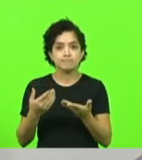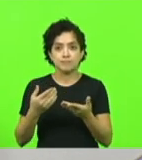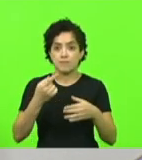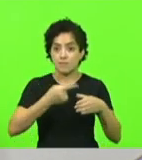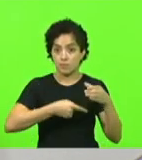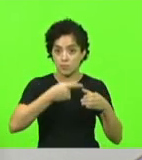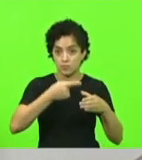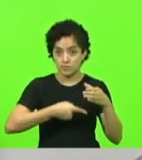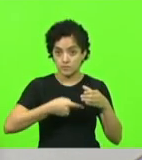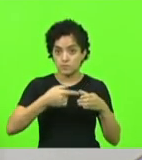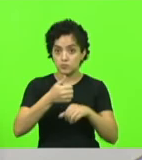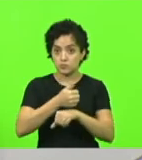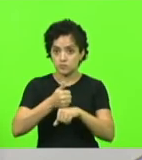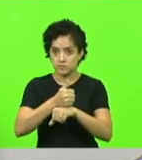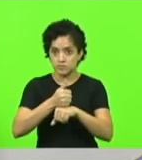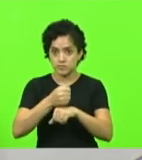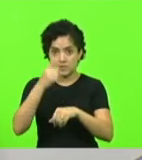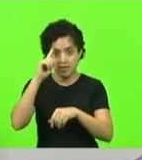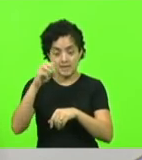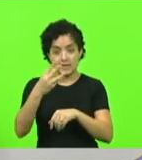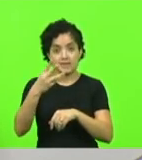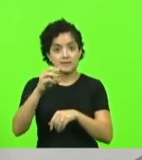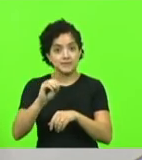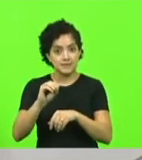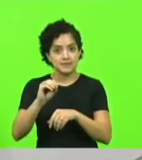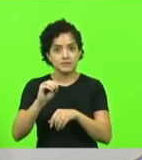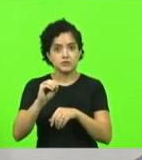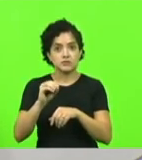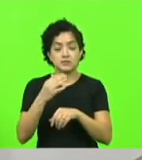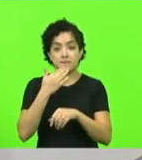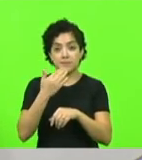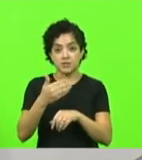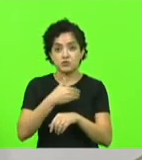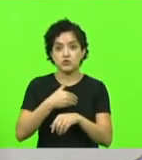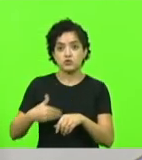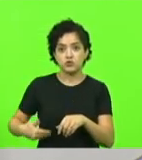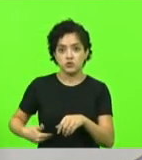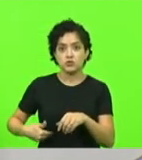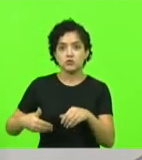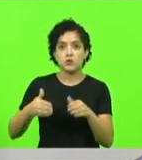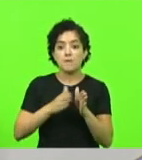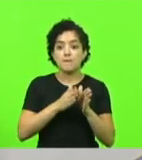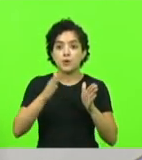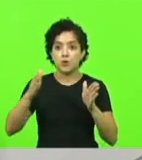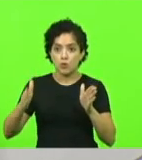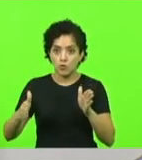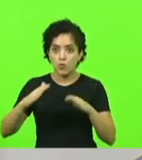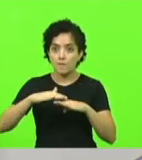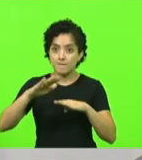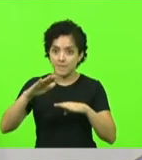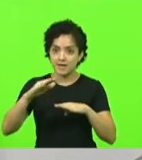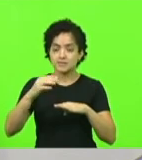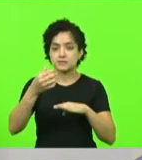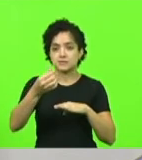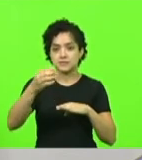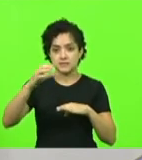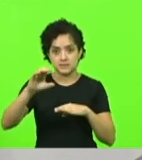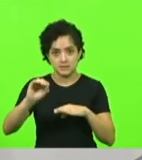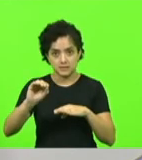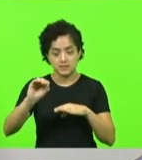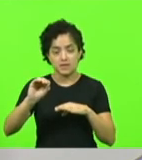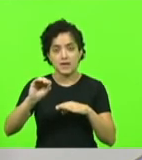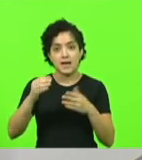carreira era 30 dias. E, a pedido do governo, nós prorrogamos para 60 dias. Agora, nós